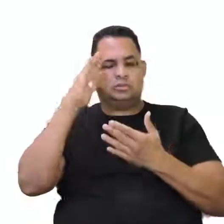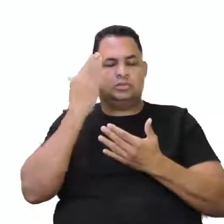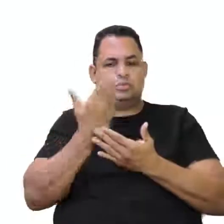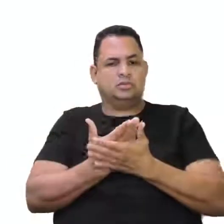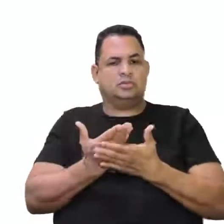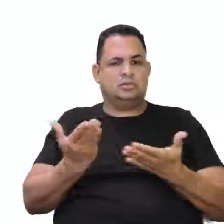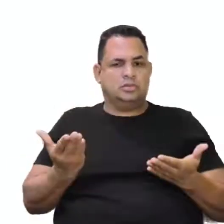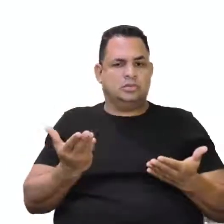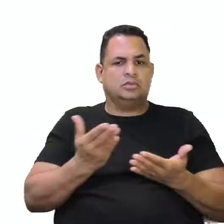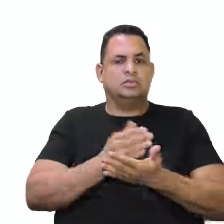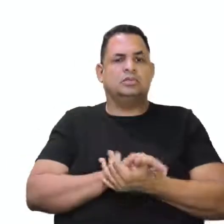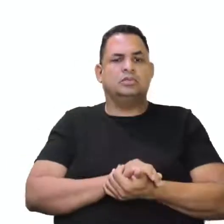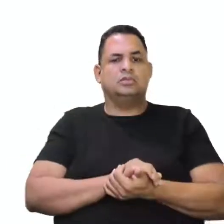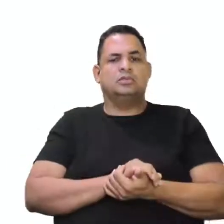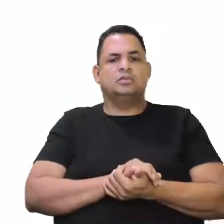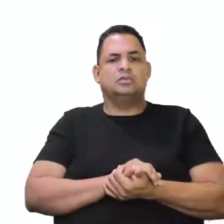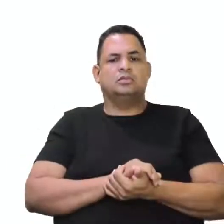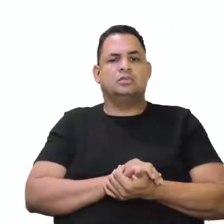seja para